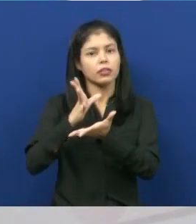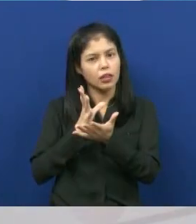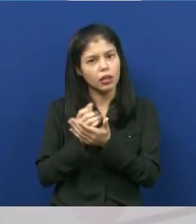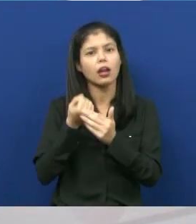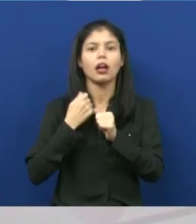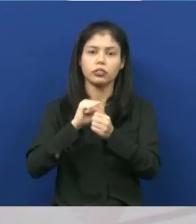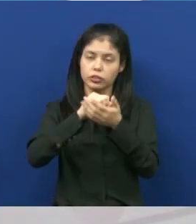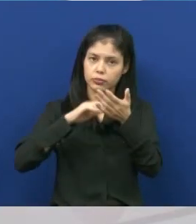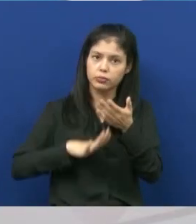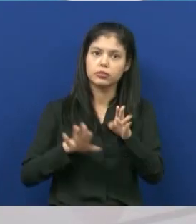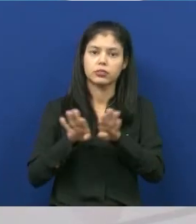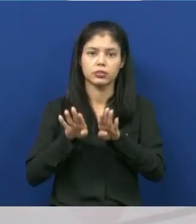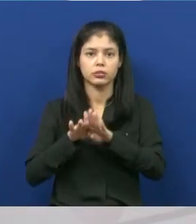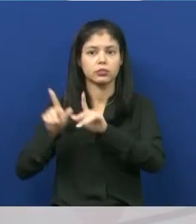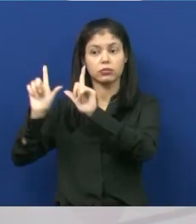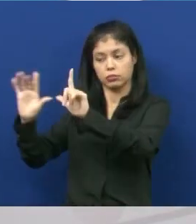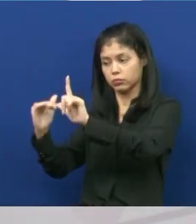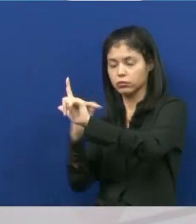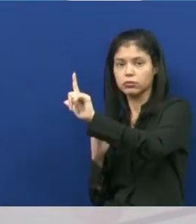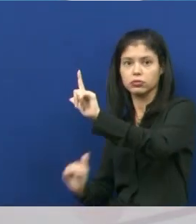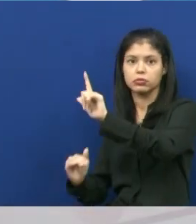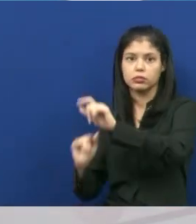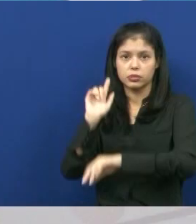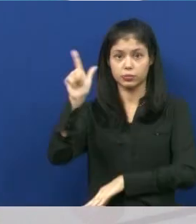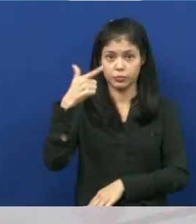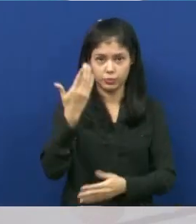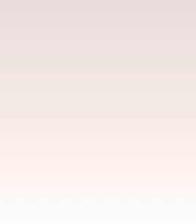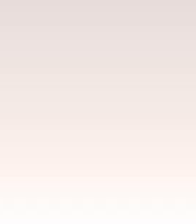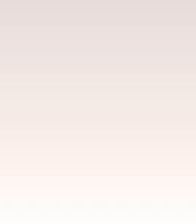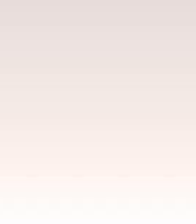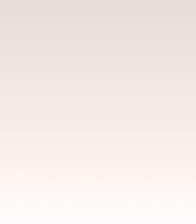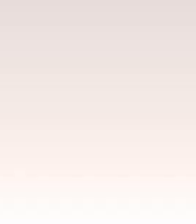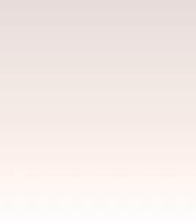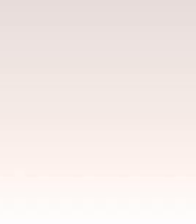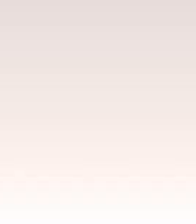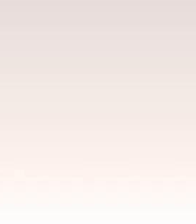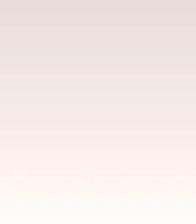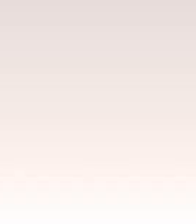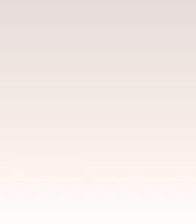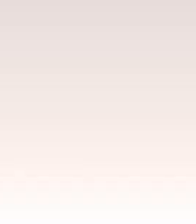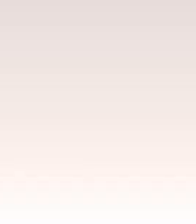puedan buscar las actividades en la plataforma y así nos vemos en la próxima.